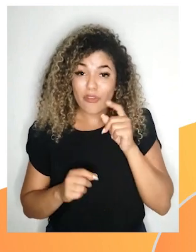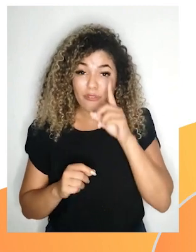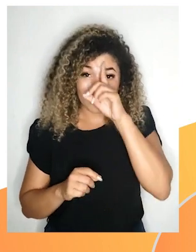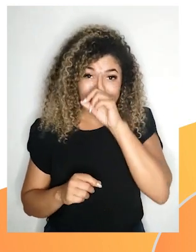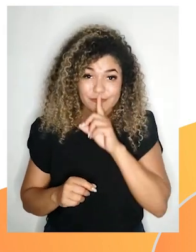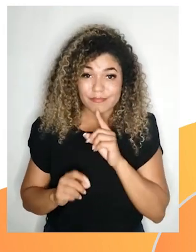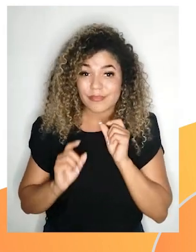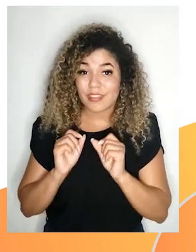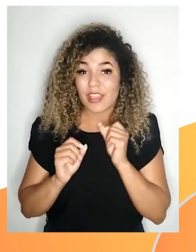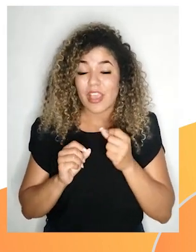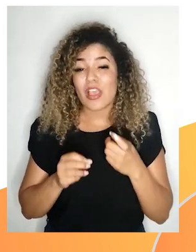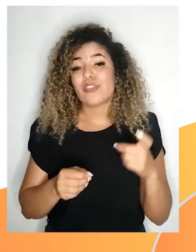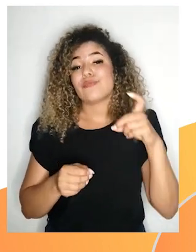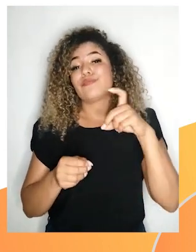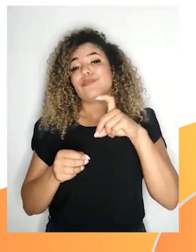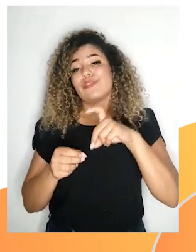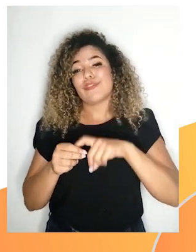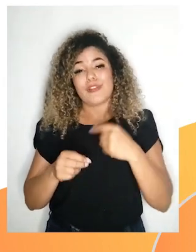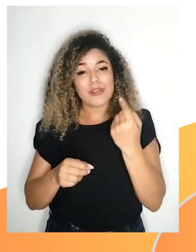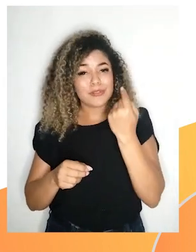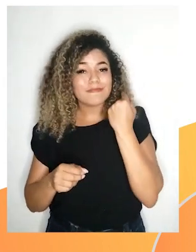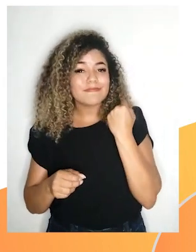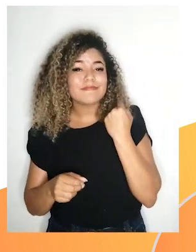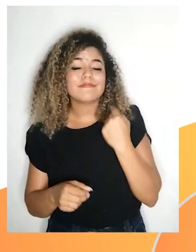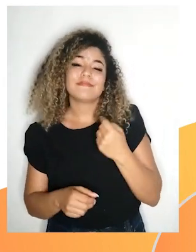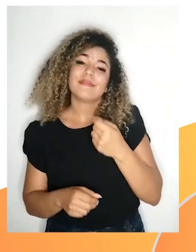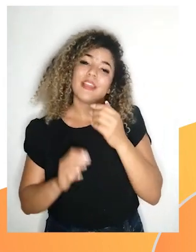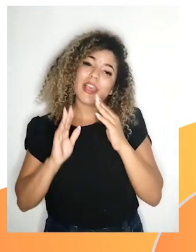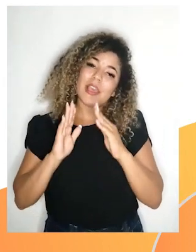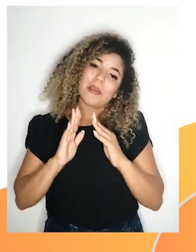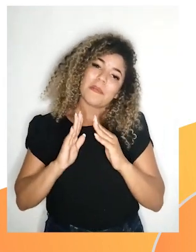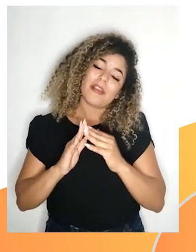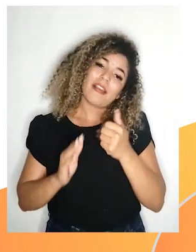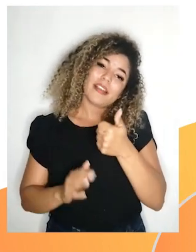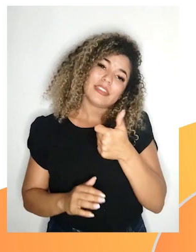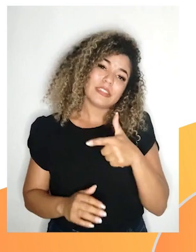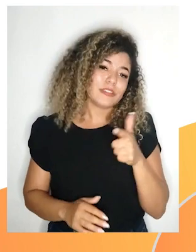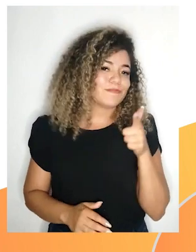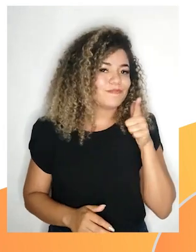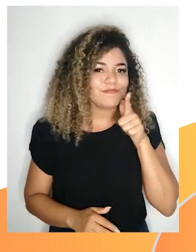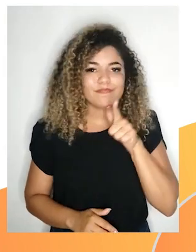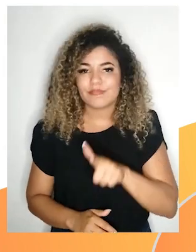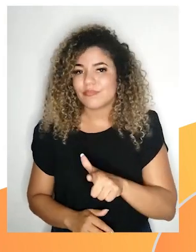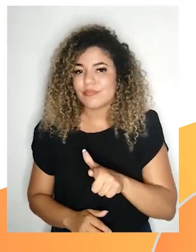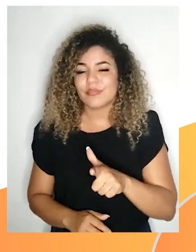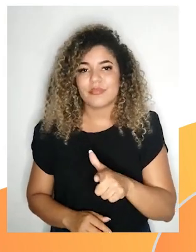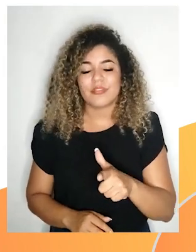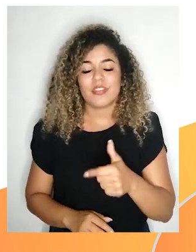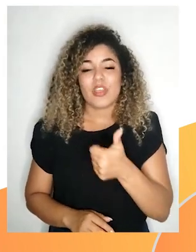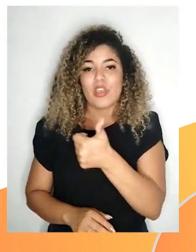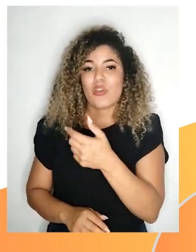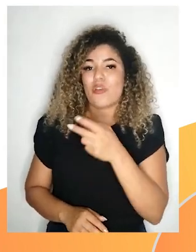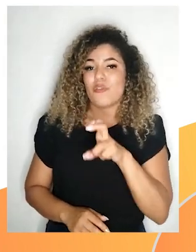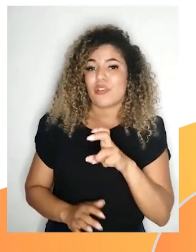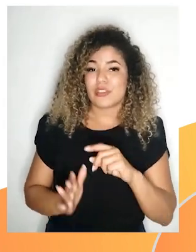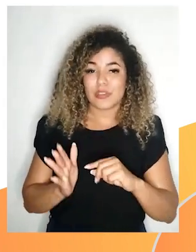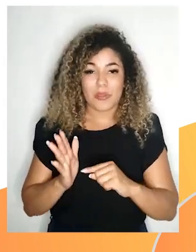19 ele vai acabar voltando para a casa 12 e aí ele não vai conseguir alcançar os 25